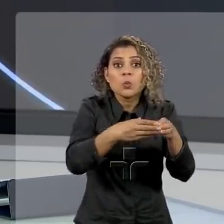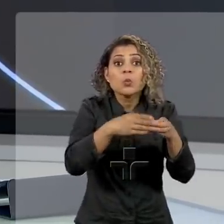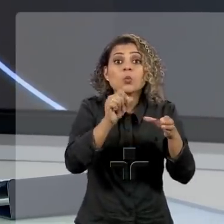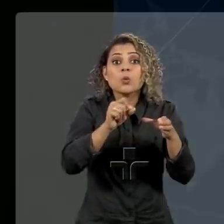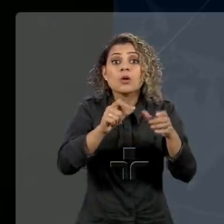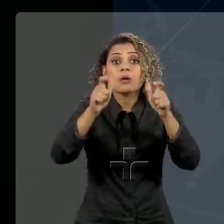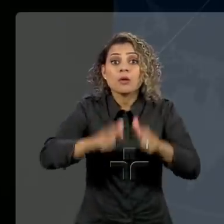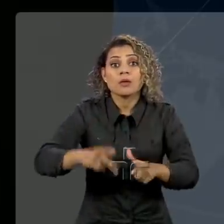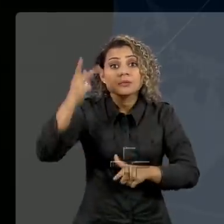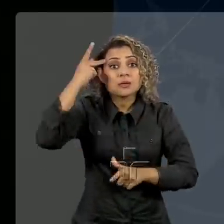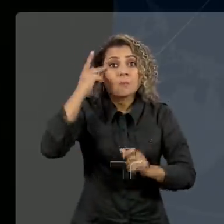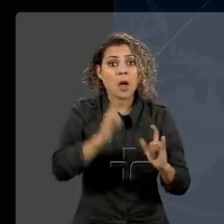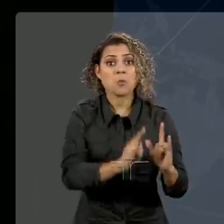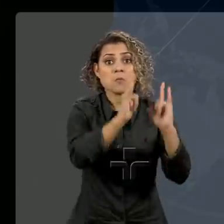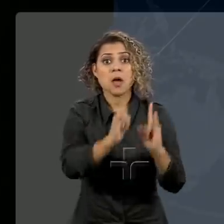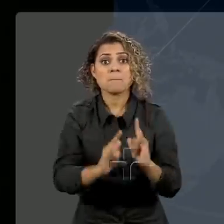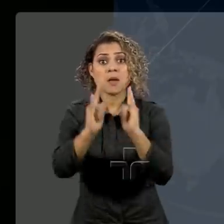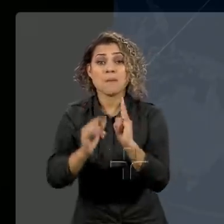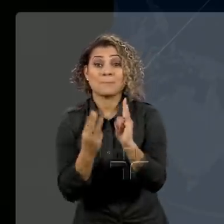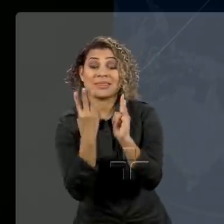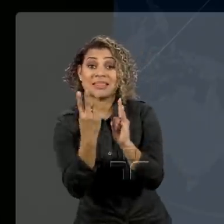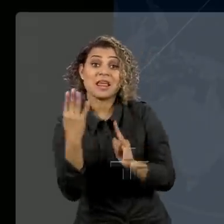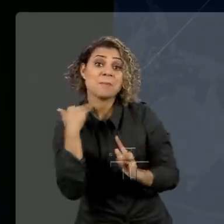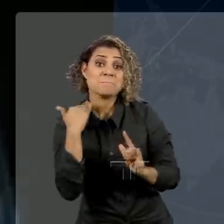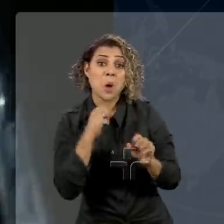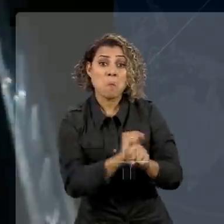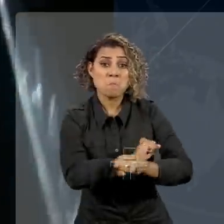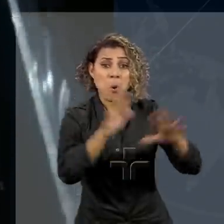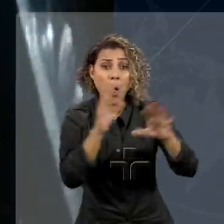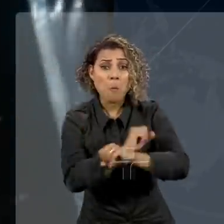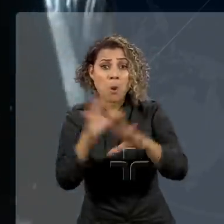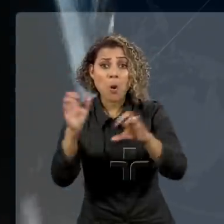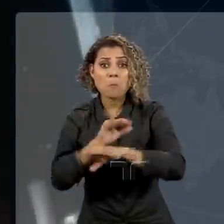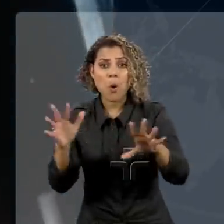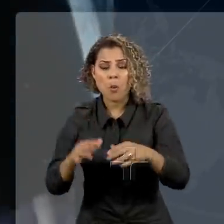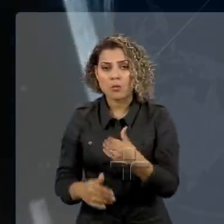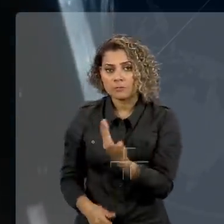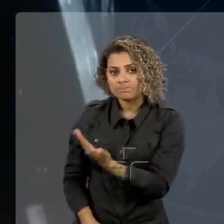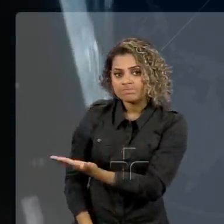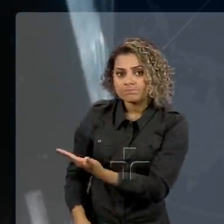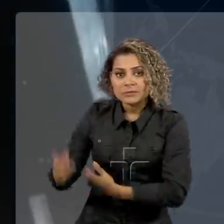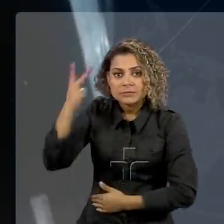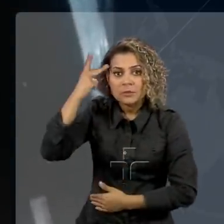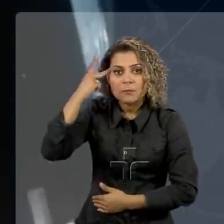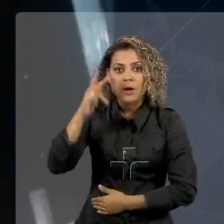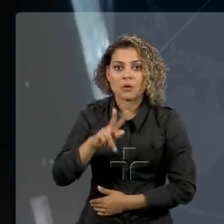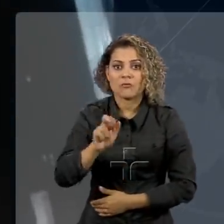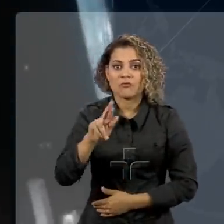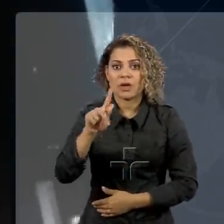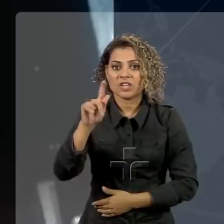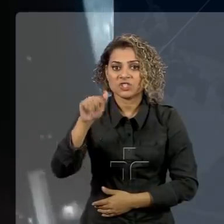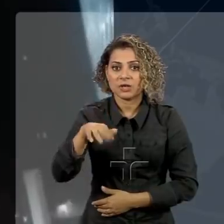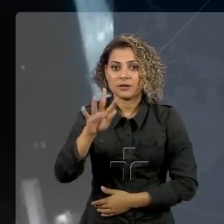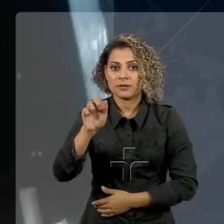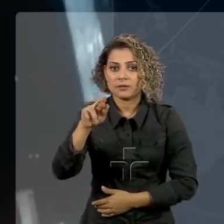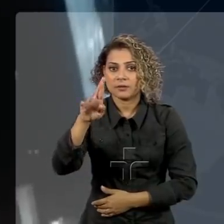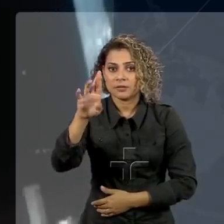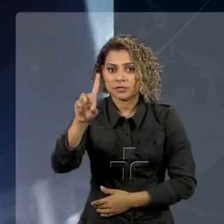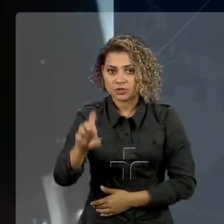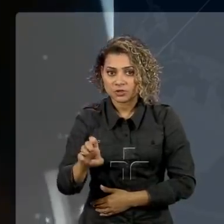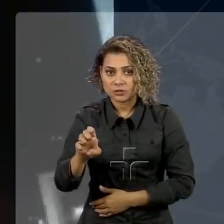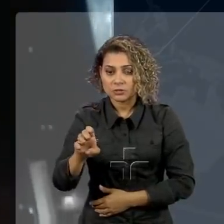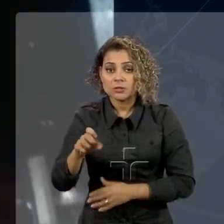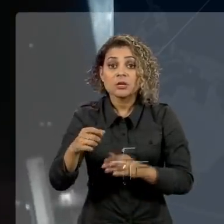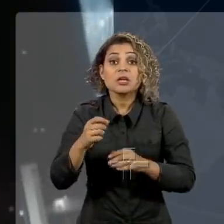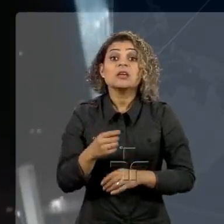metropolitana. O ataque foi em Vargem Grande Paulista. Pelo menos 16 bandidos participaram